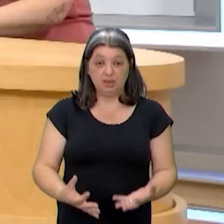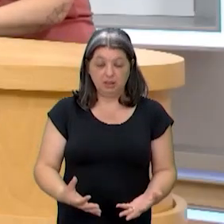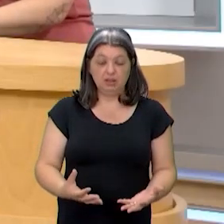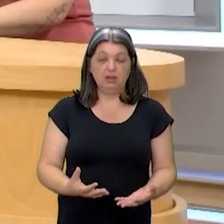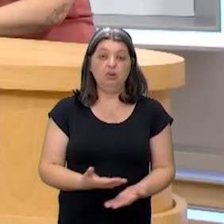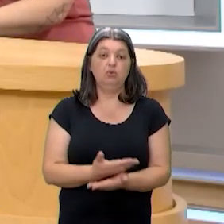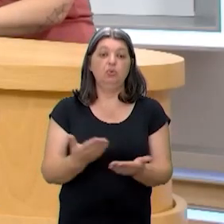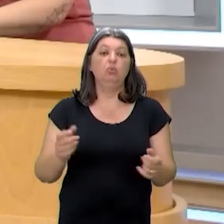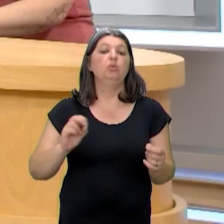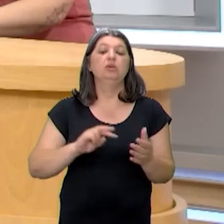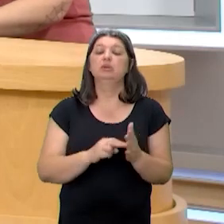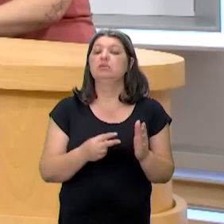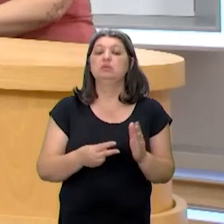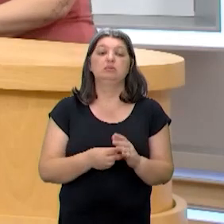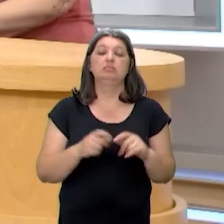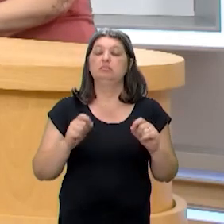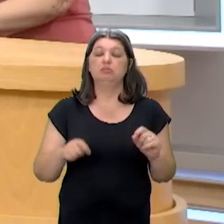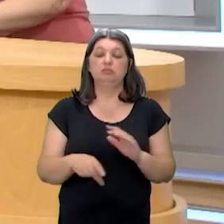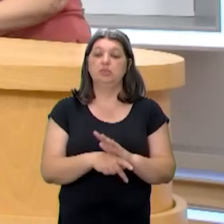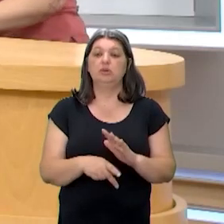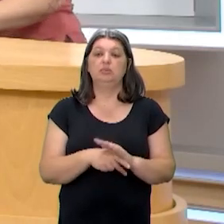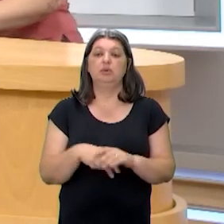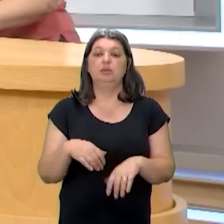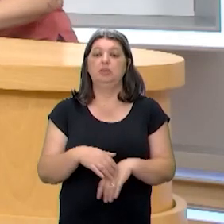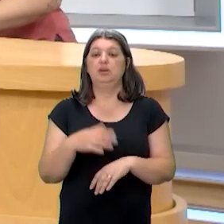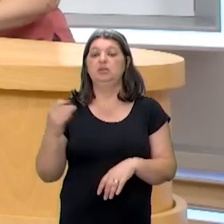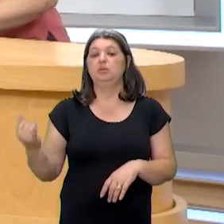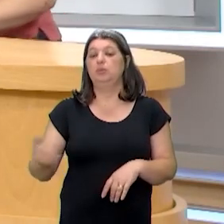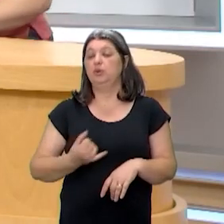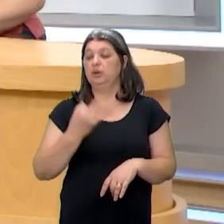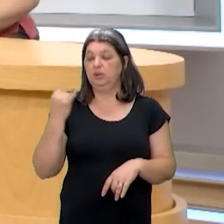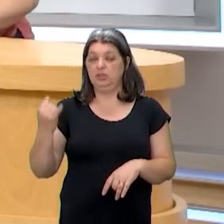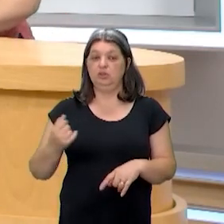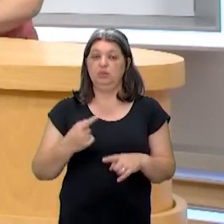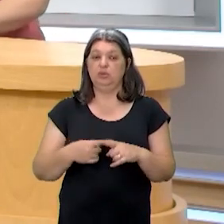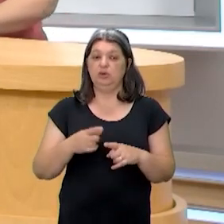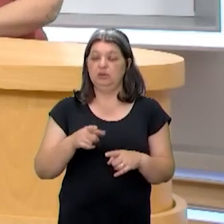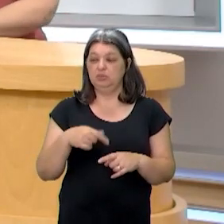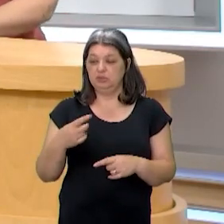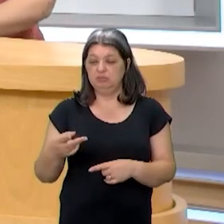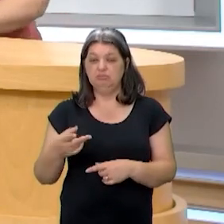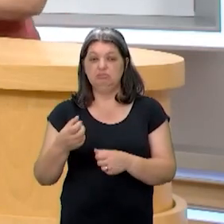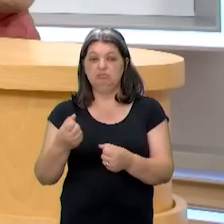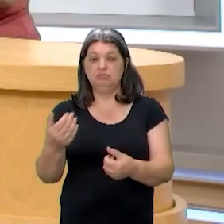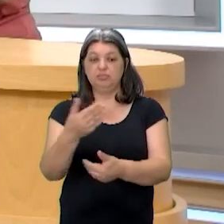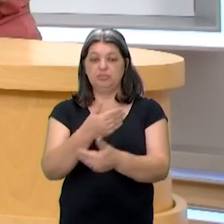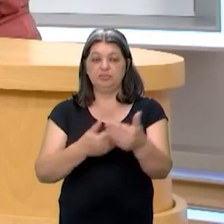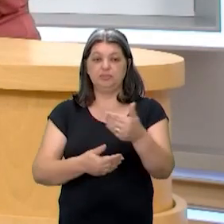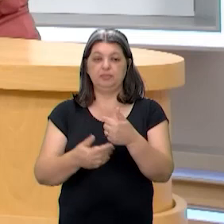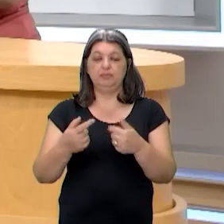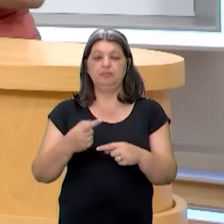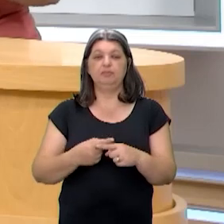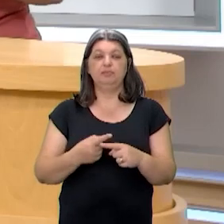galera o que é mais-valia, porque a partir da sua explicação, eu vou puxar aqui a questão